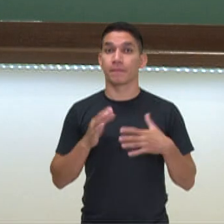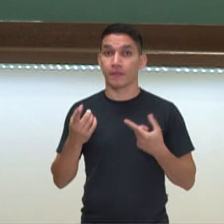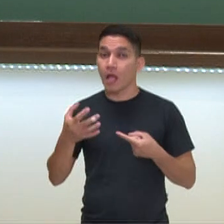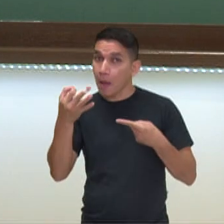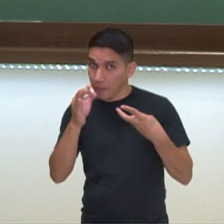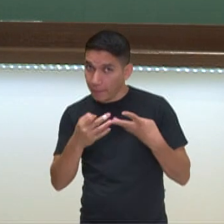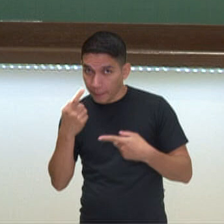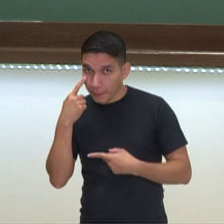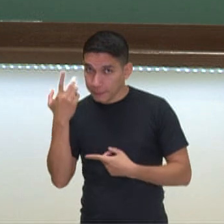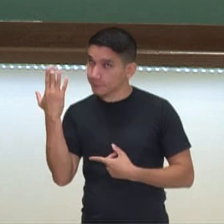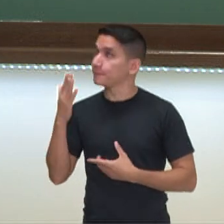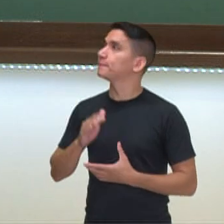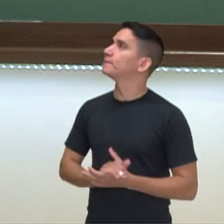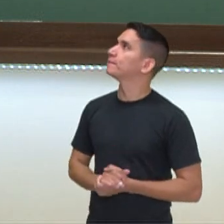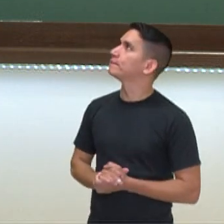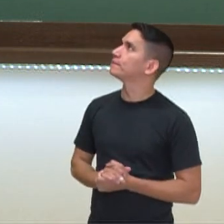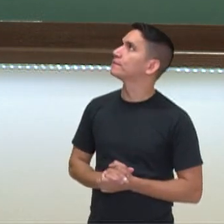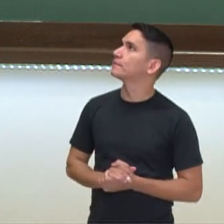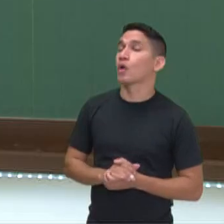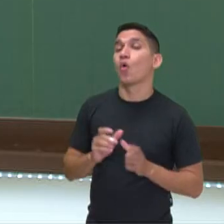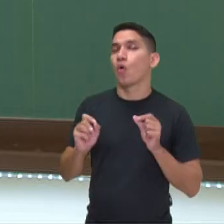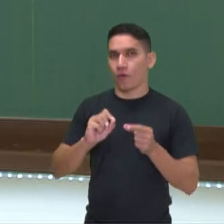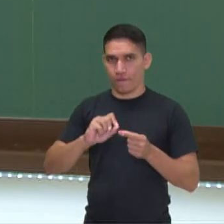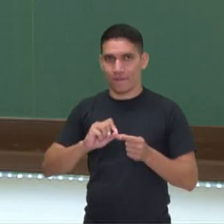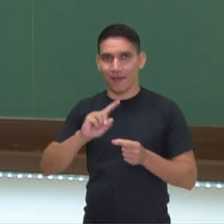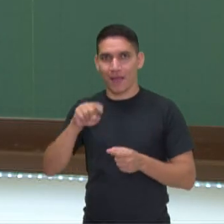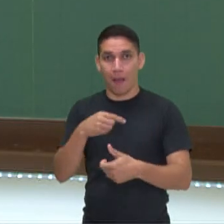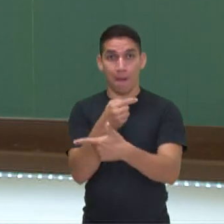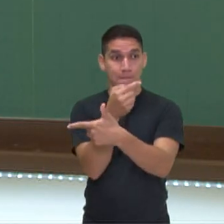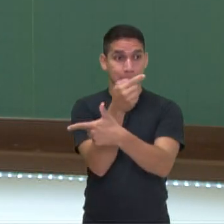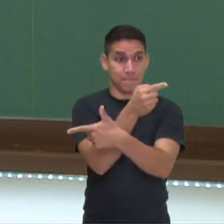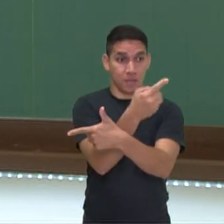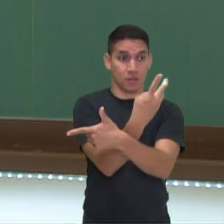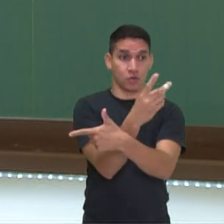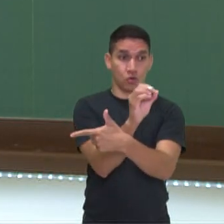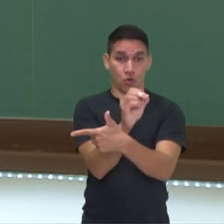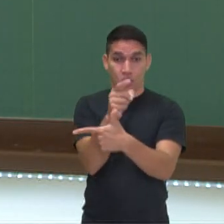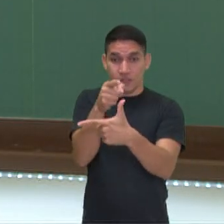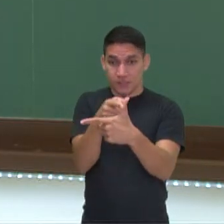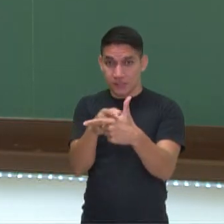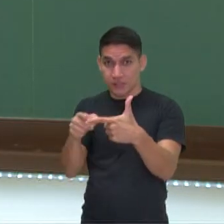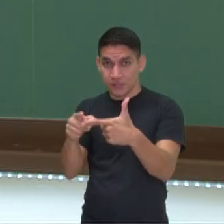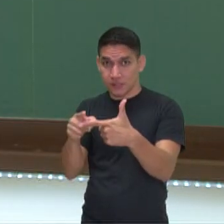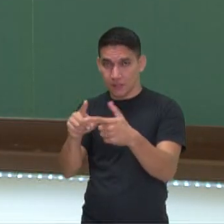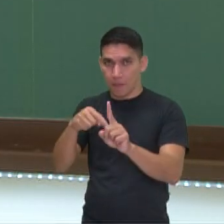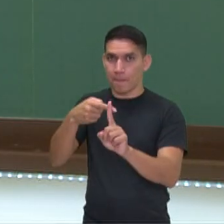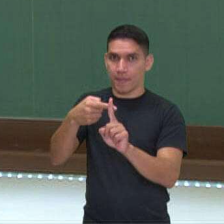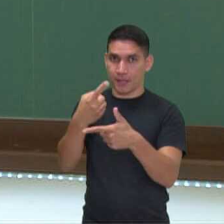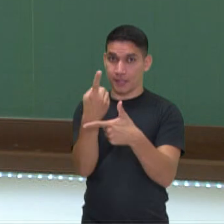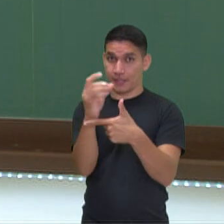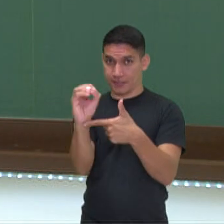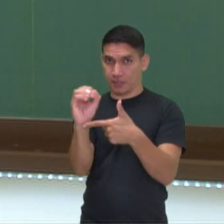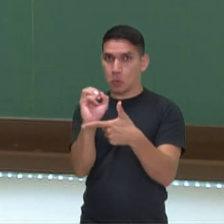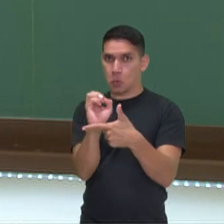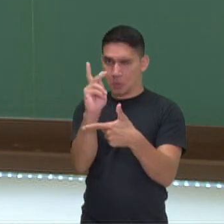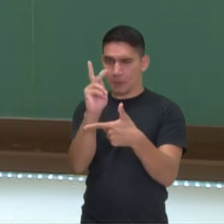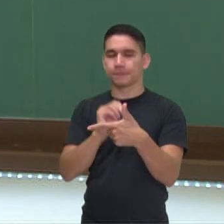Vamos corrigir? Então, vamos pegar o nosso menos 200 e dividir por mais 10,